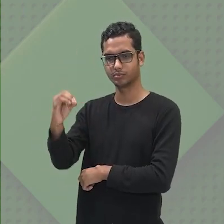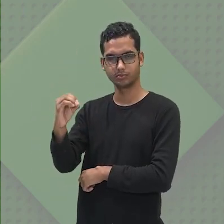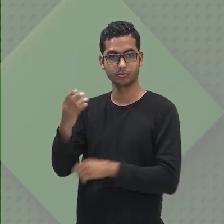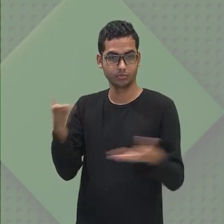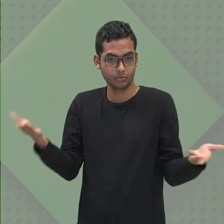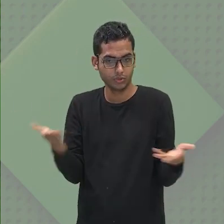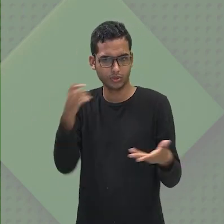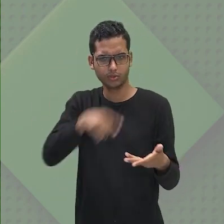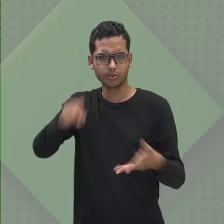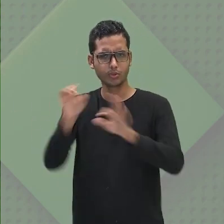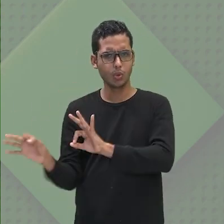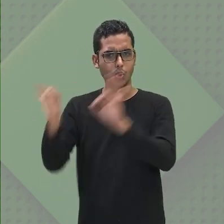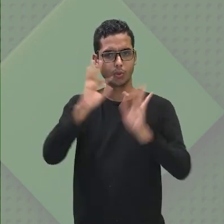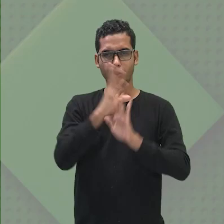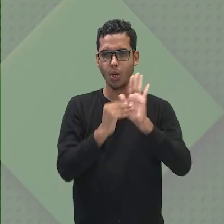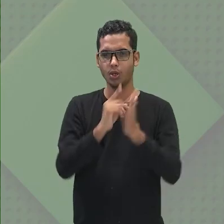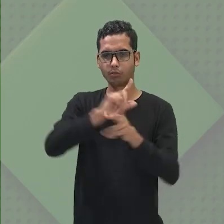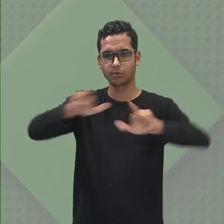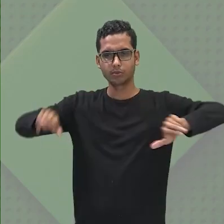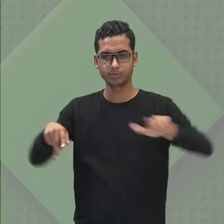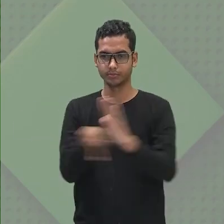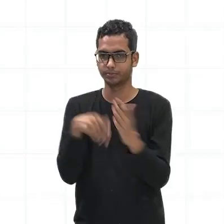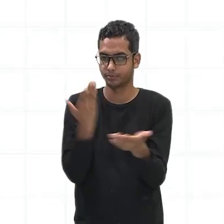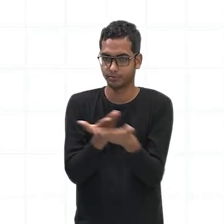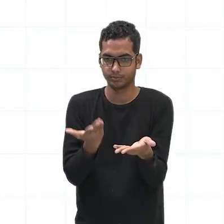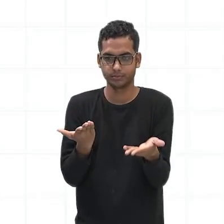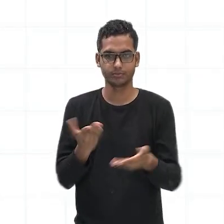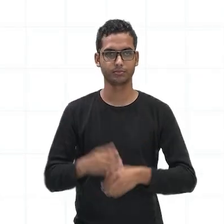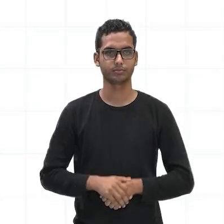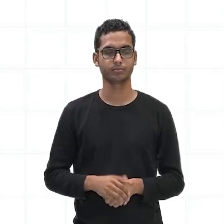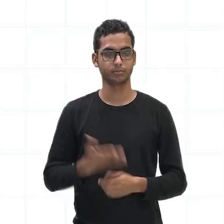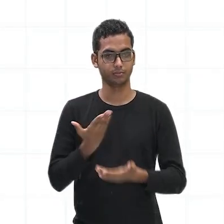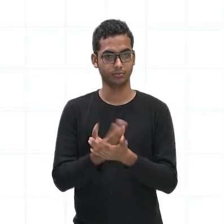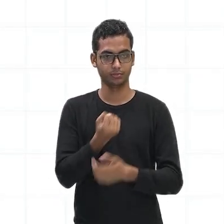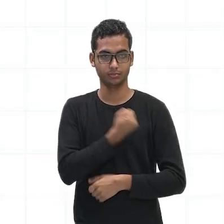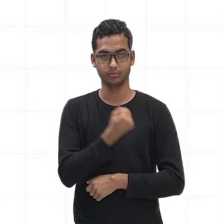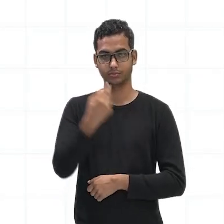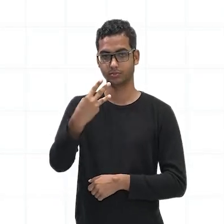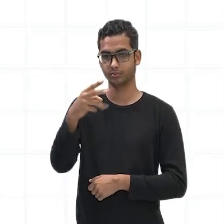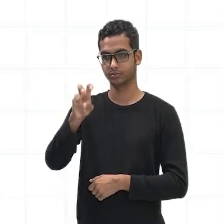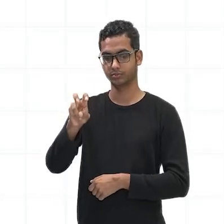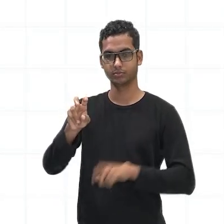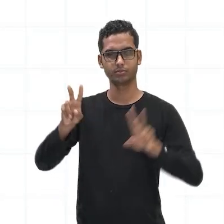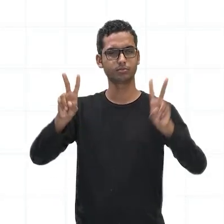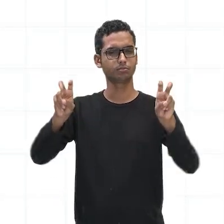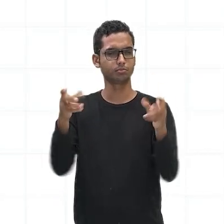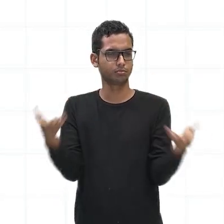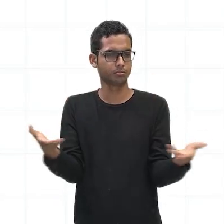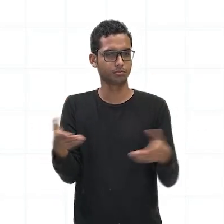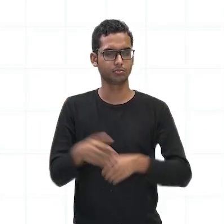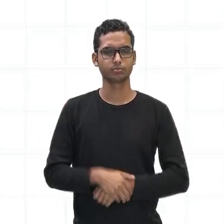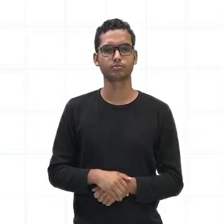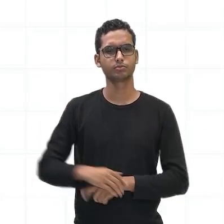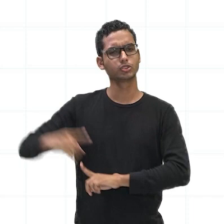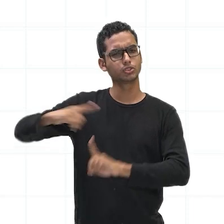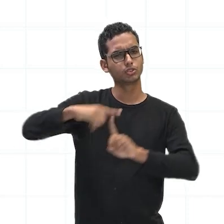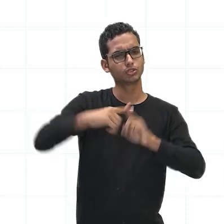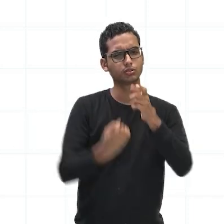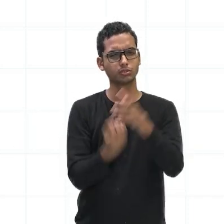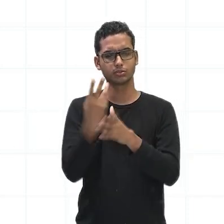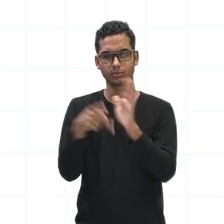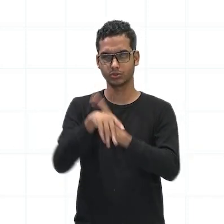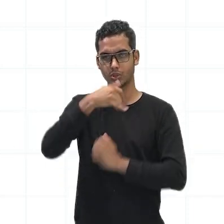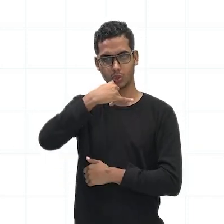aí mais conteúdos. Então vamos observar a nossa aula 35 aí que traz como objeto de conhecimento fontes